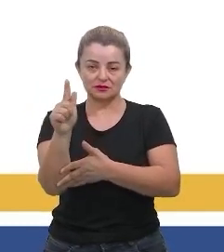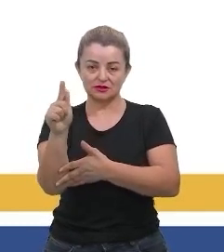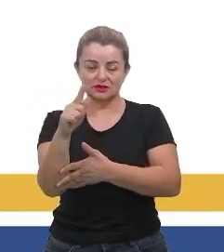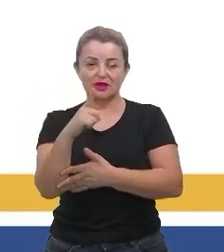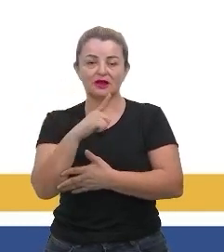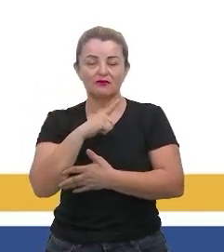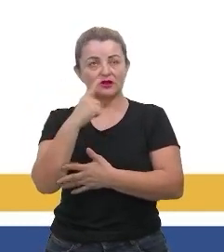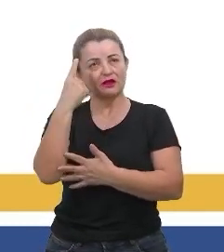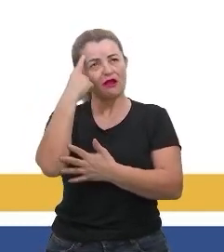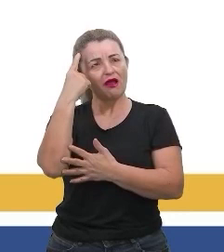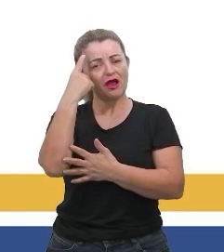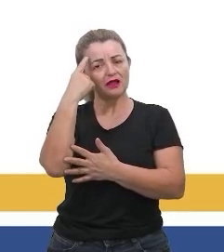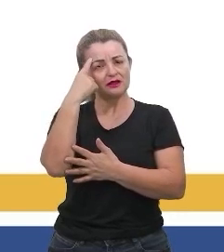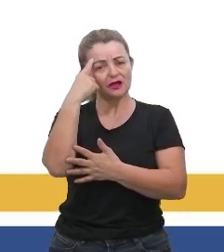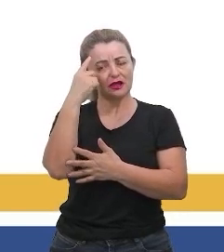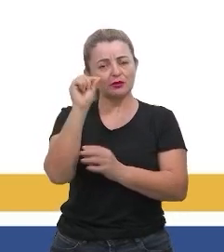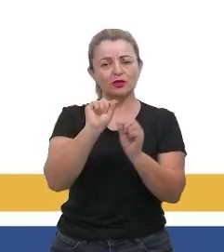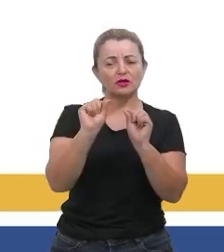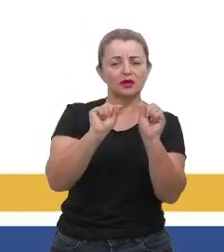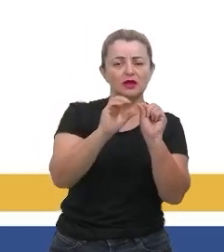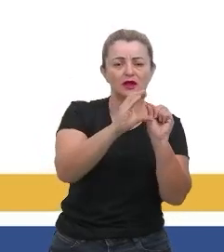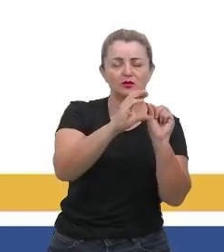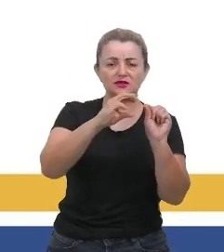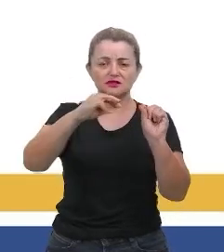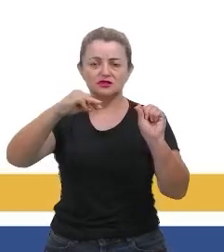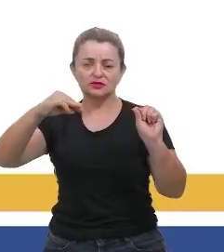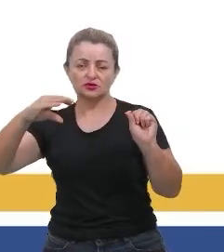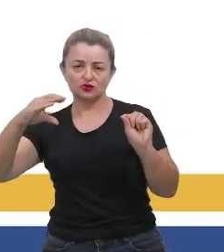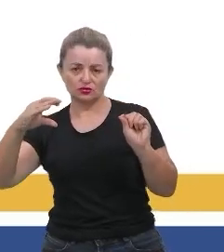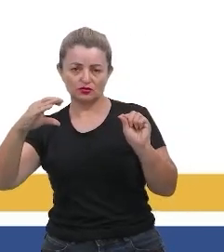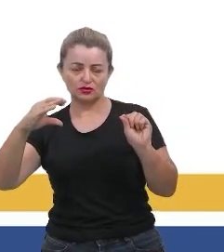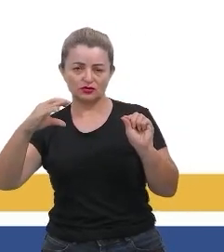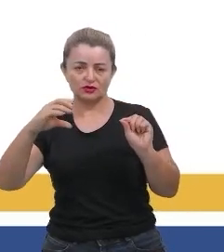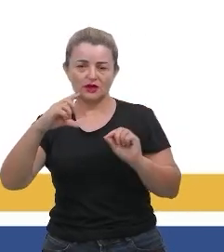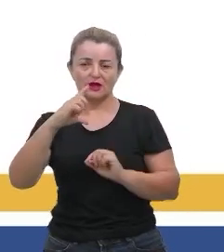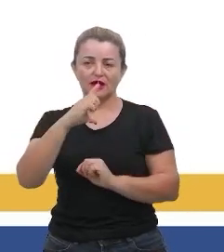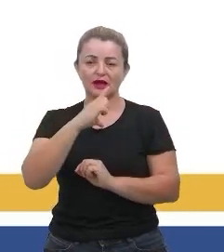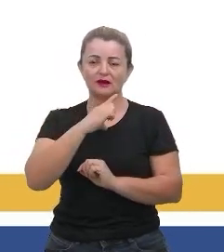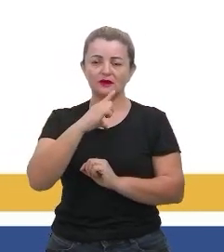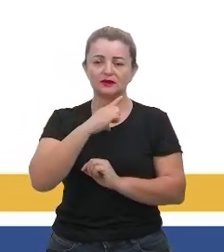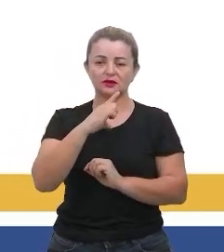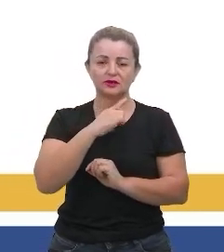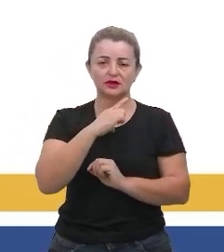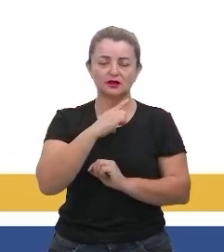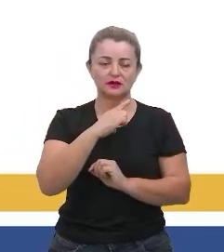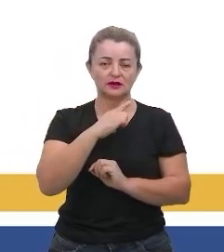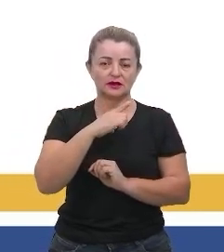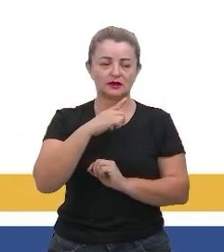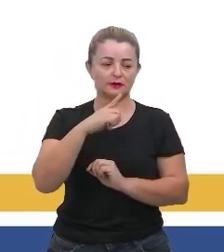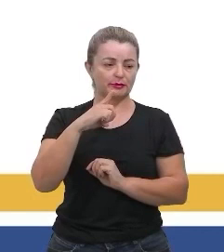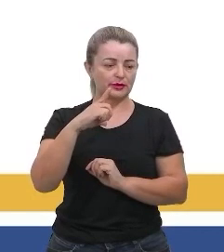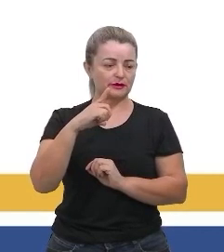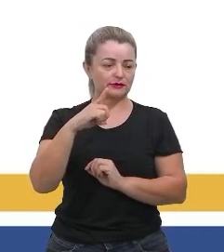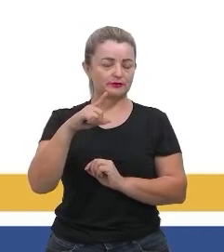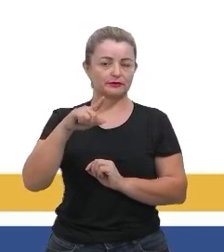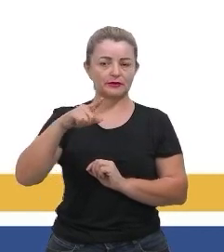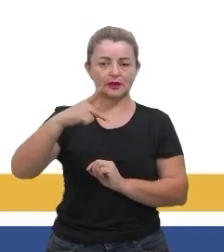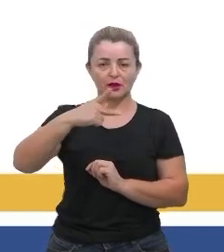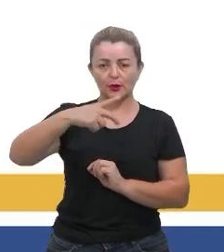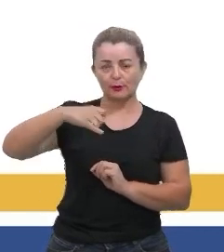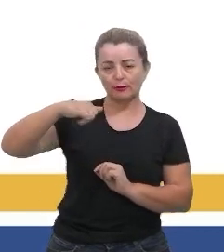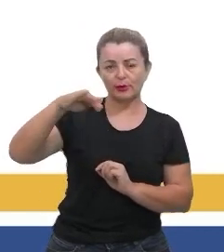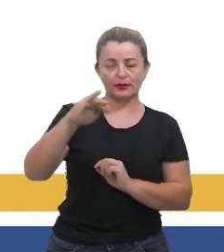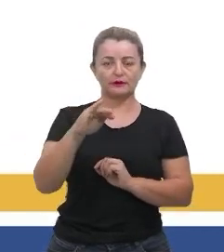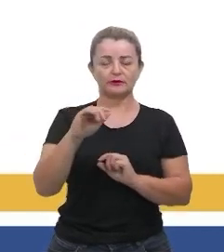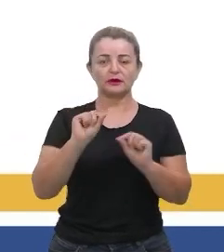cúbico. Utilize 3 como aproximadamente π. Eu adoro quando o π vale 3, né? Que a gente precisa trabalhar com números decimais. Qual